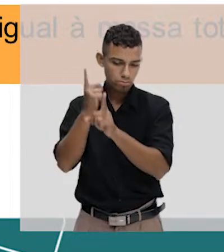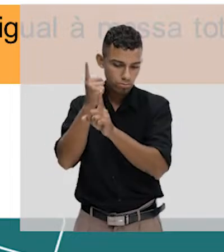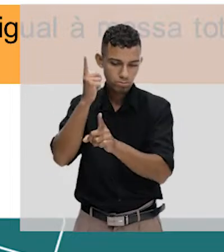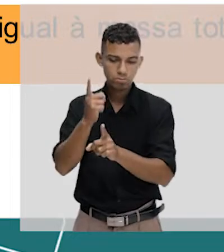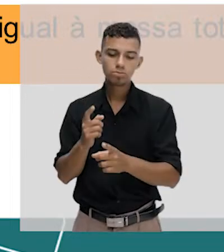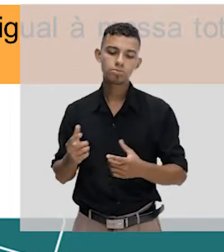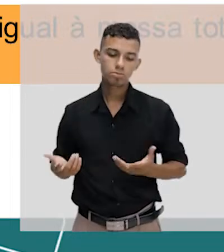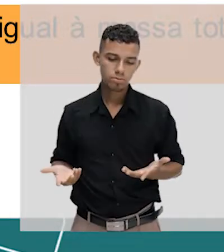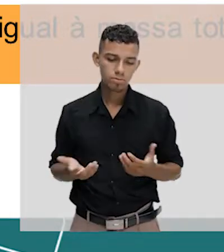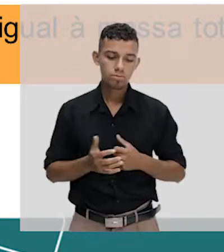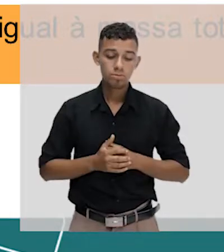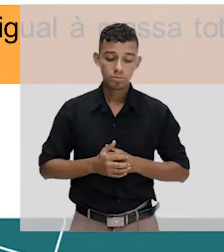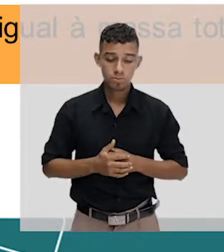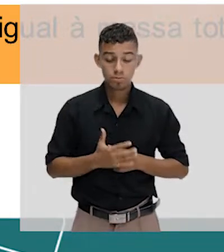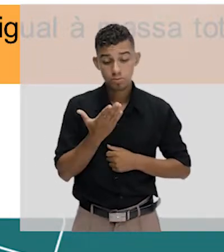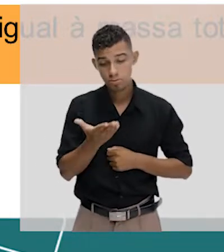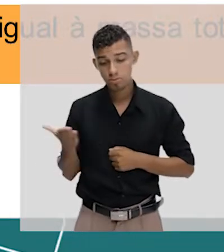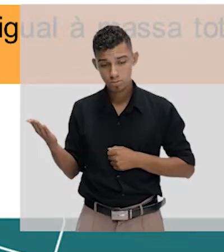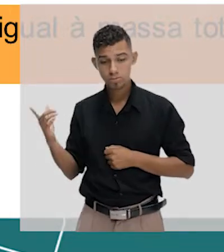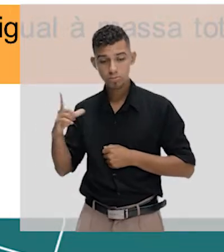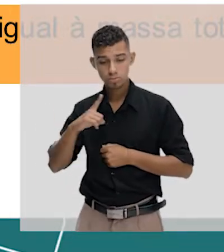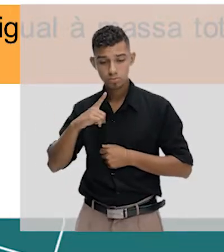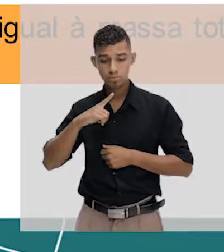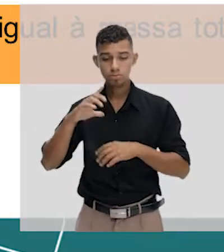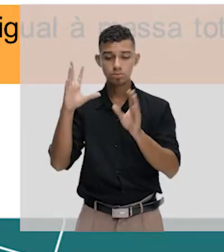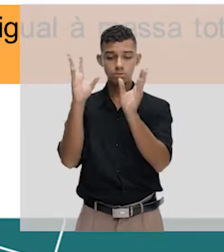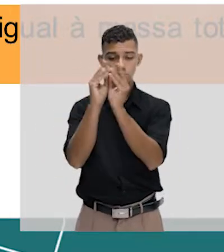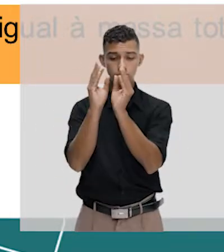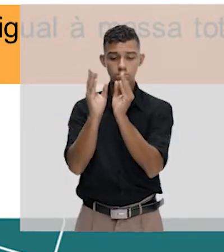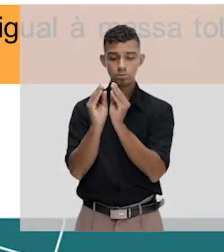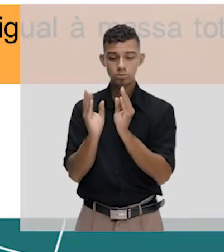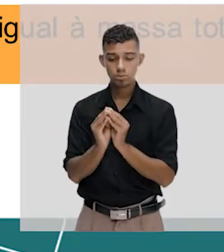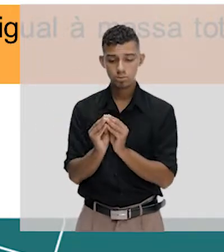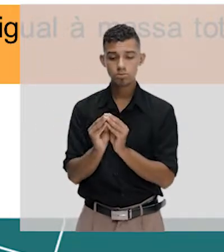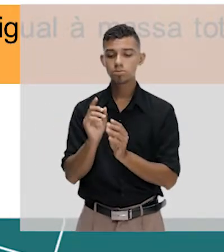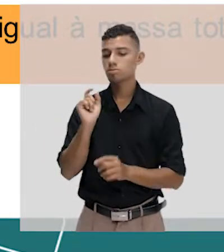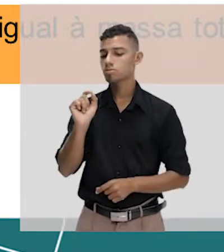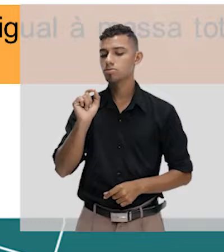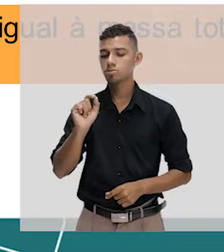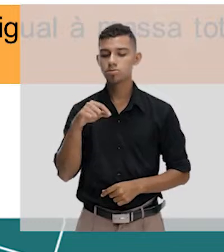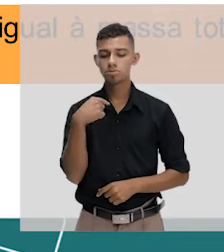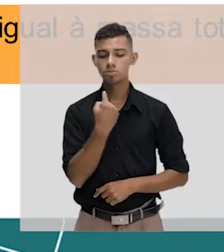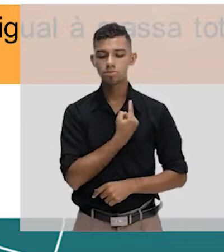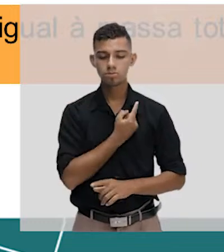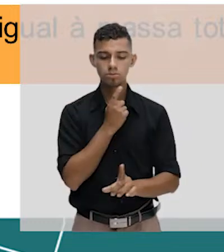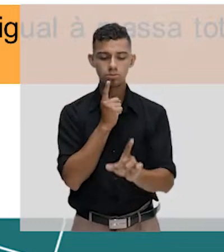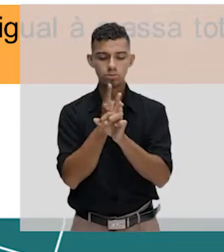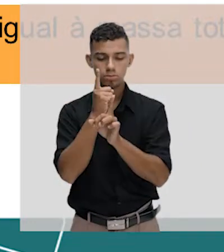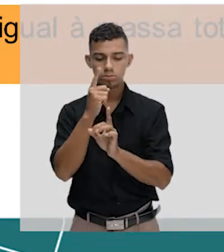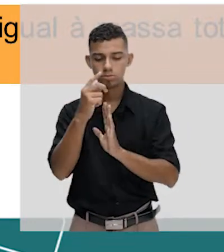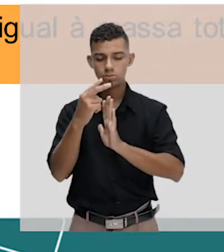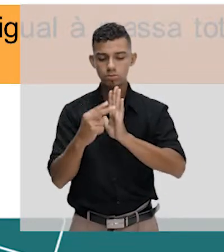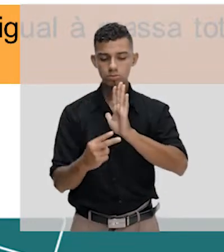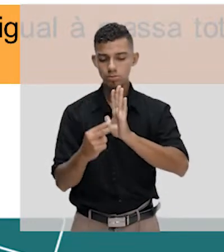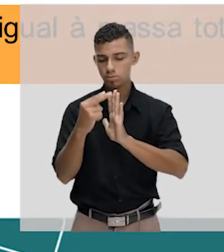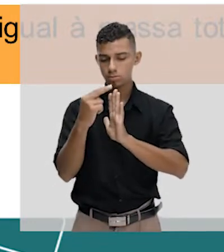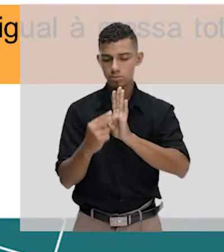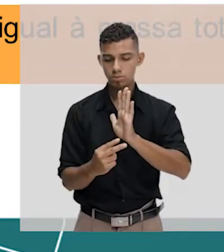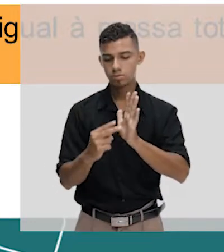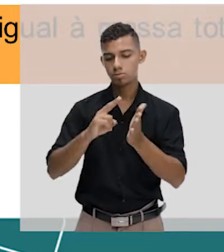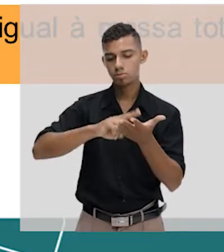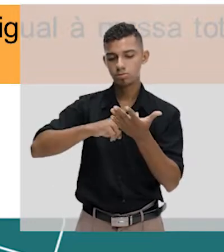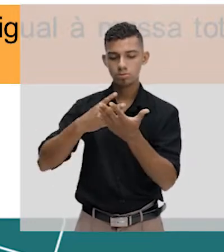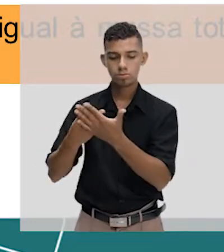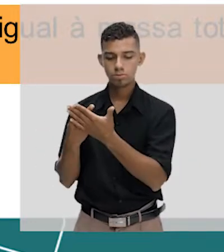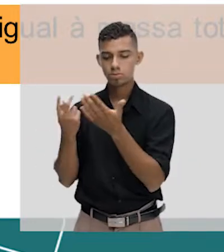identificadas. E aqui nós temos um resumo, né, do que a gente acabou de ler. Aí nós vamos traduzir o que foi